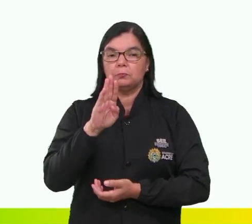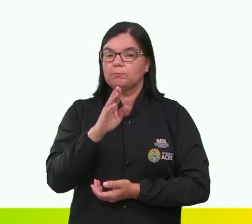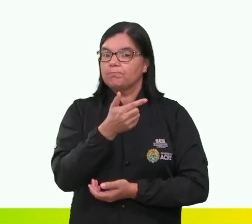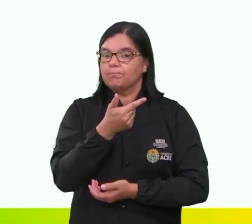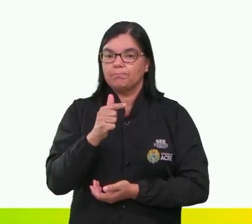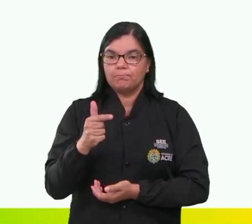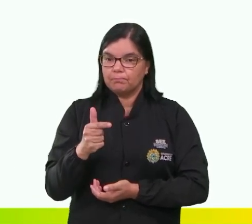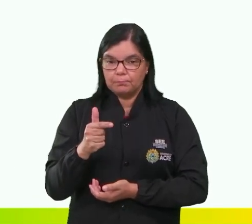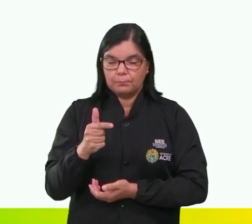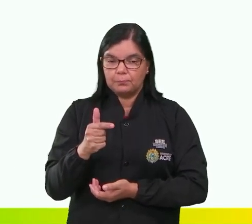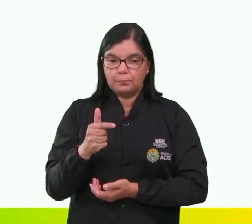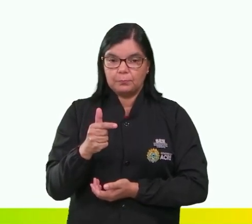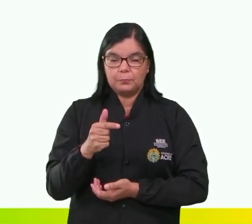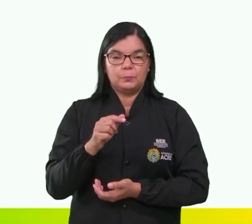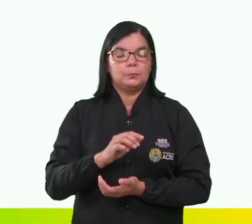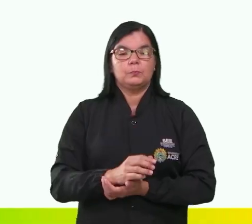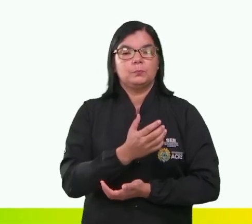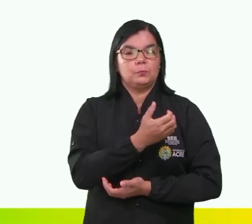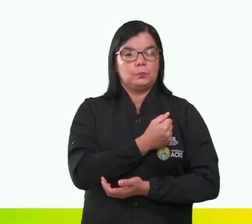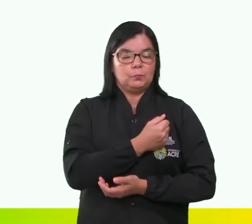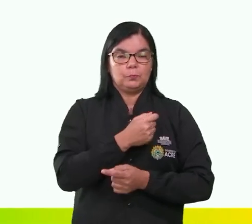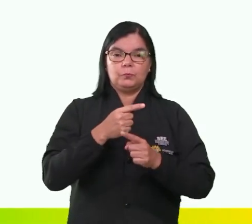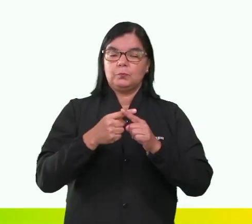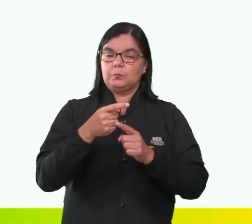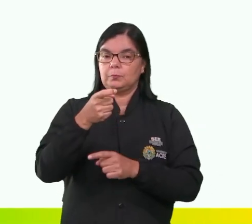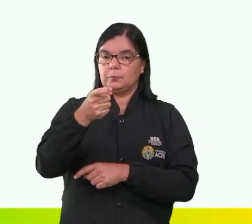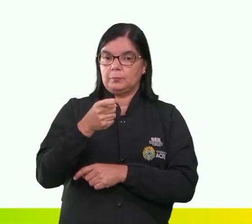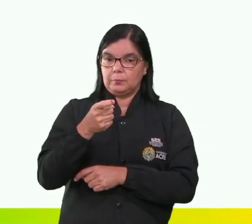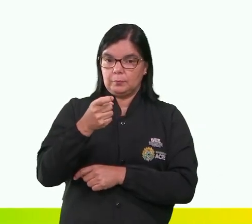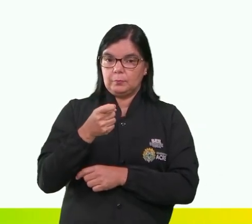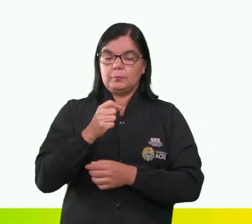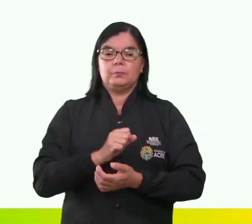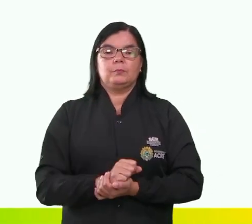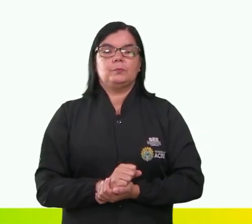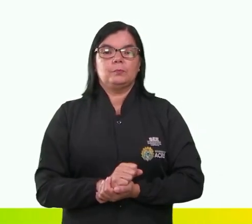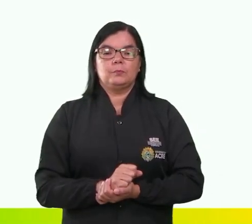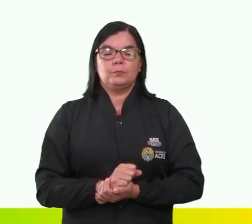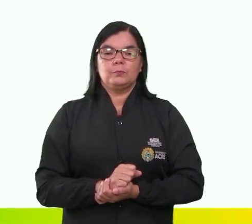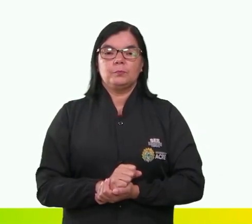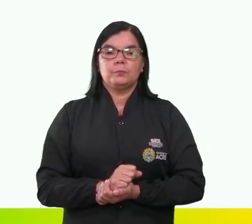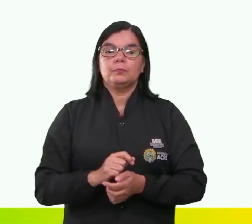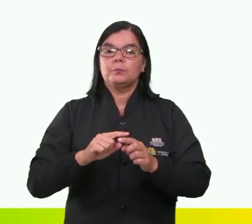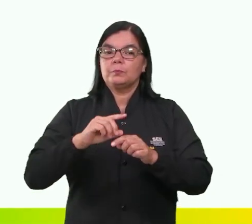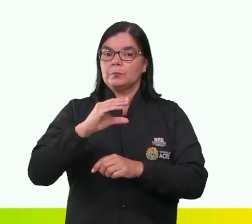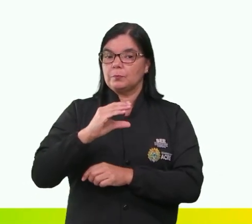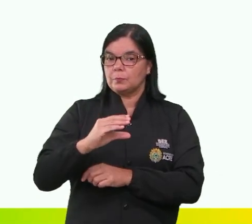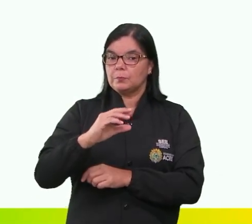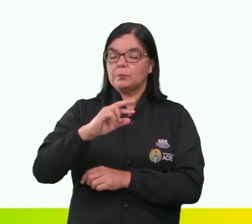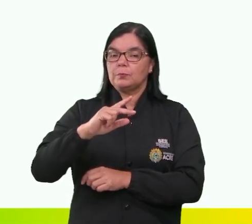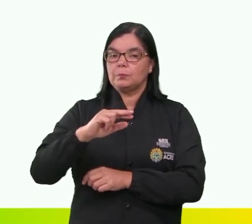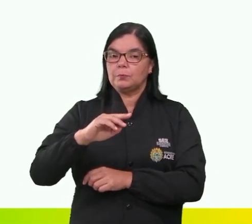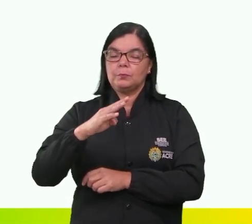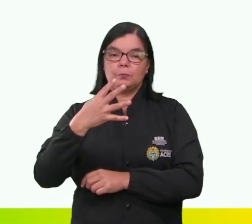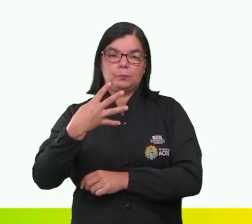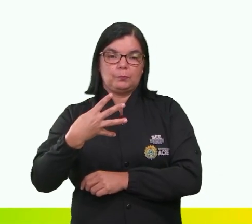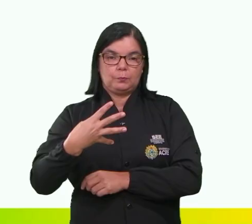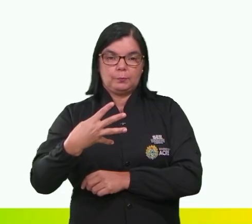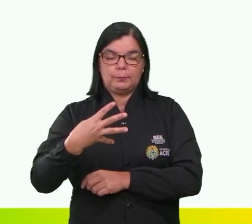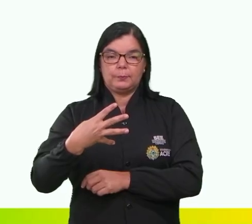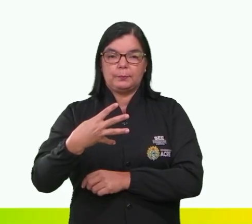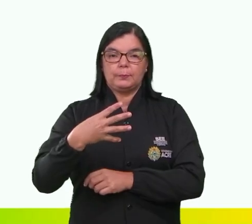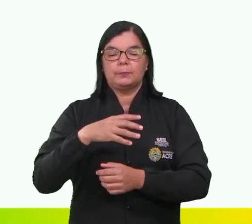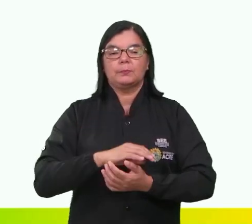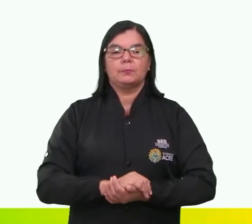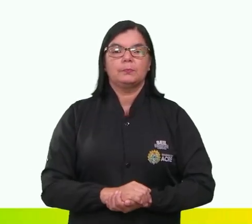tem nenhum número multiplicando x com expoente 1, e o c é igual